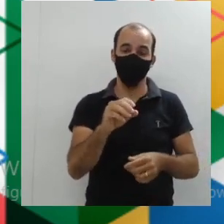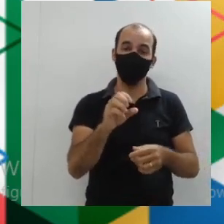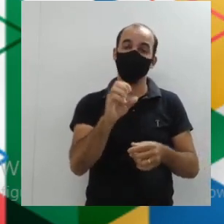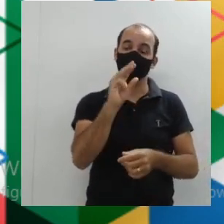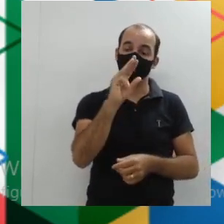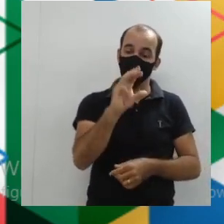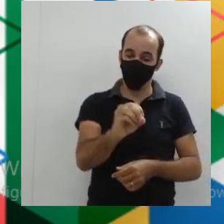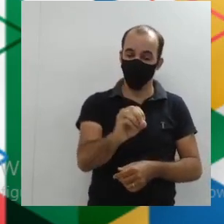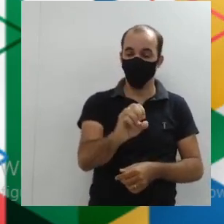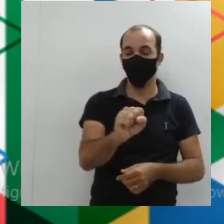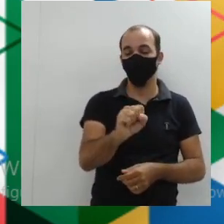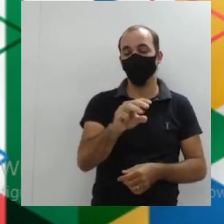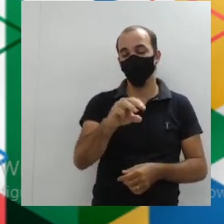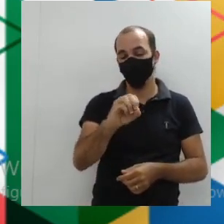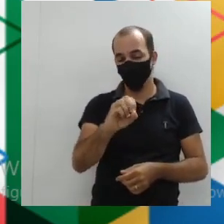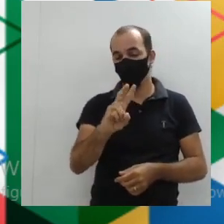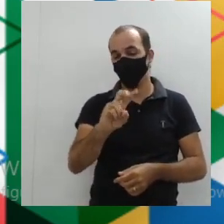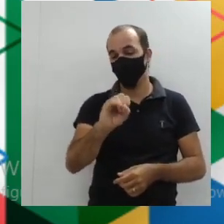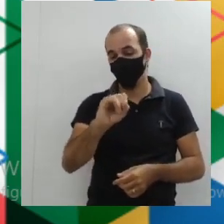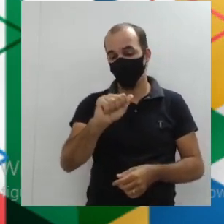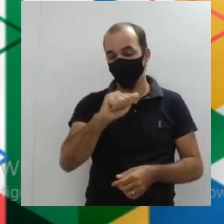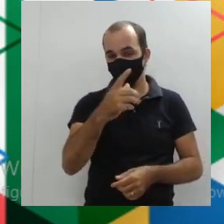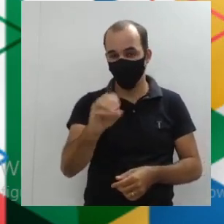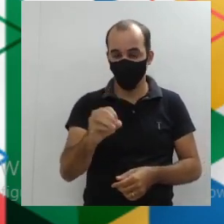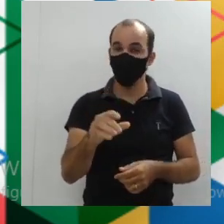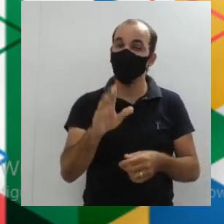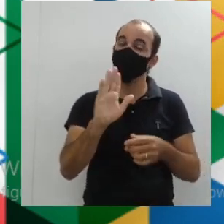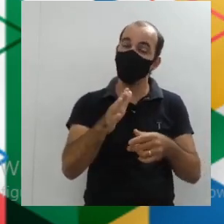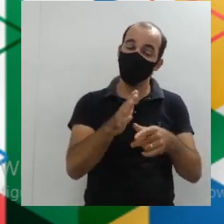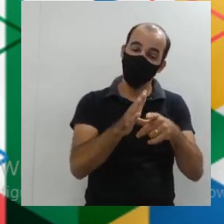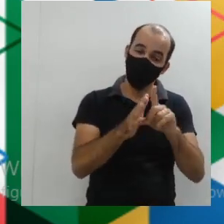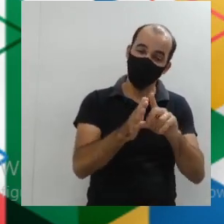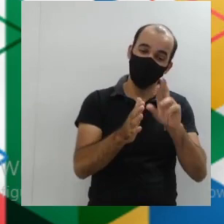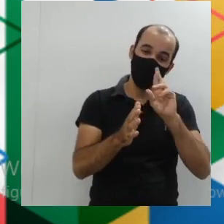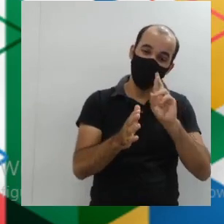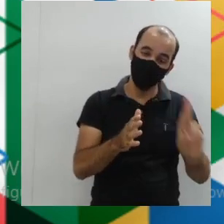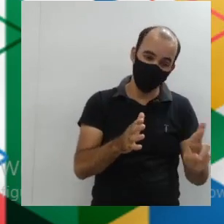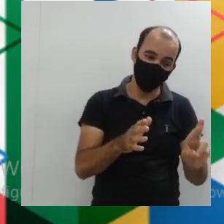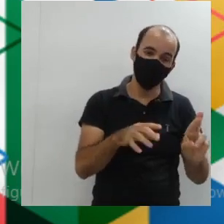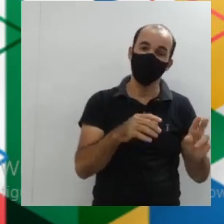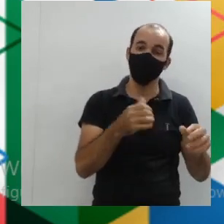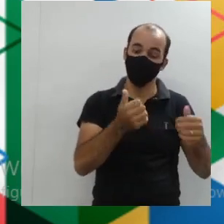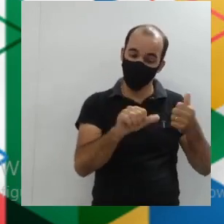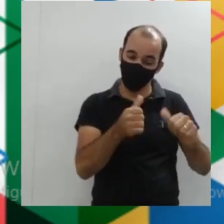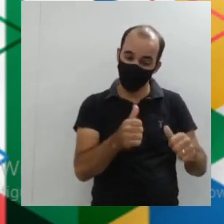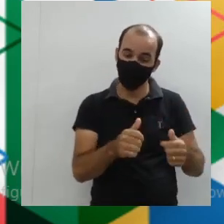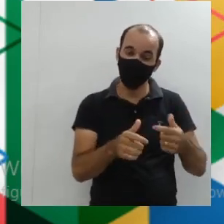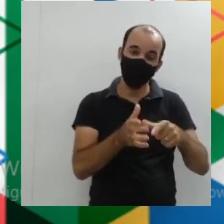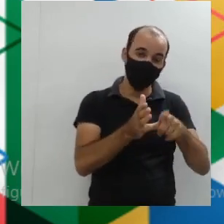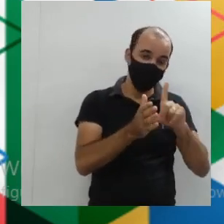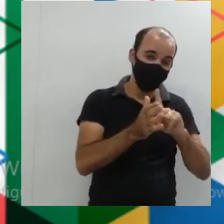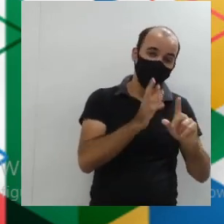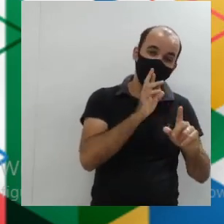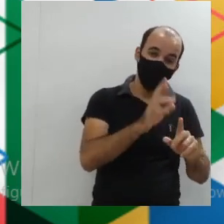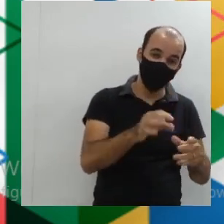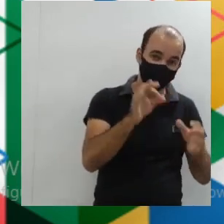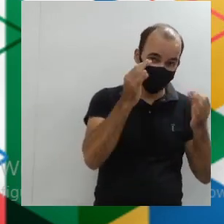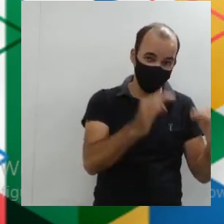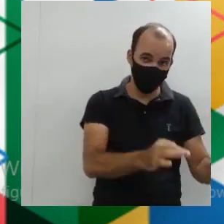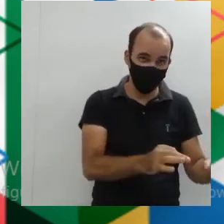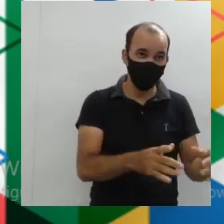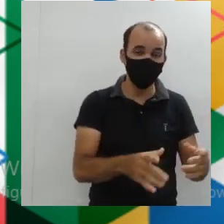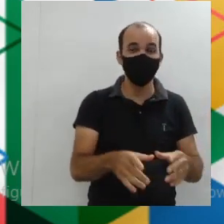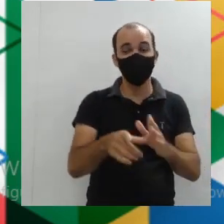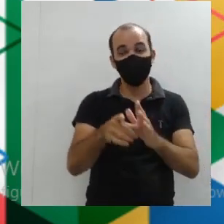a minha razão para analisar a minha forma de ver o mundo. Se ela envolve emoções e experiências, ela está muito ligada à